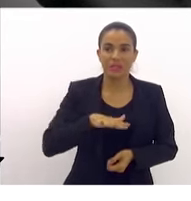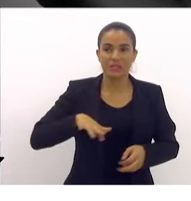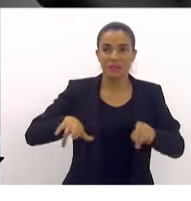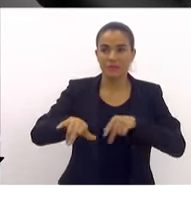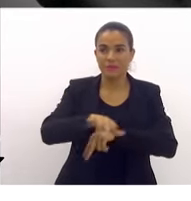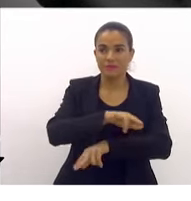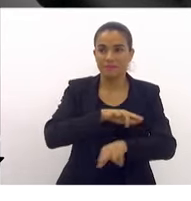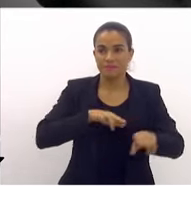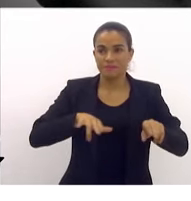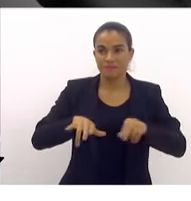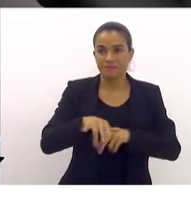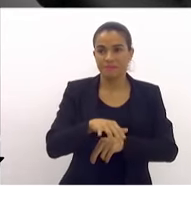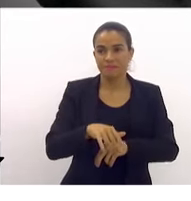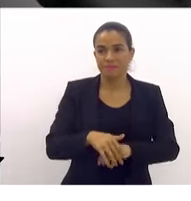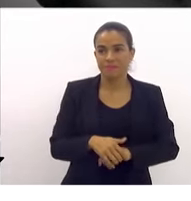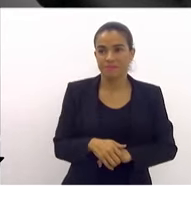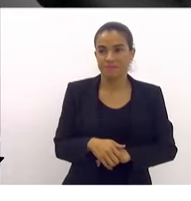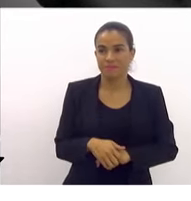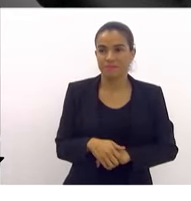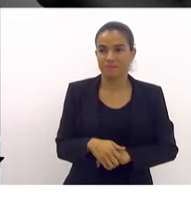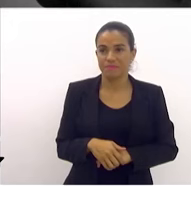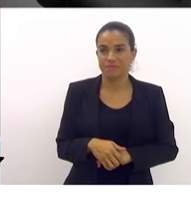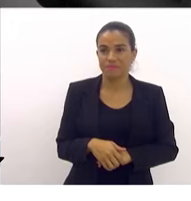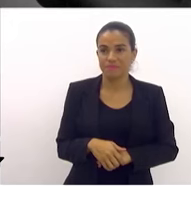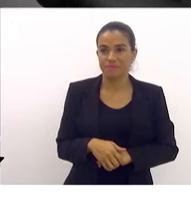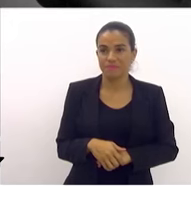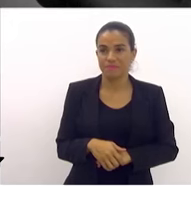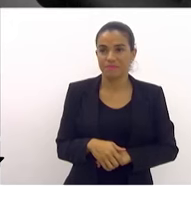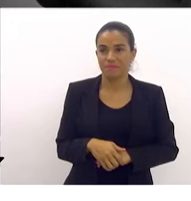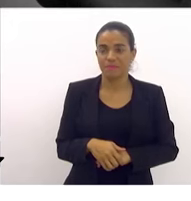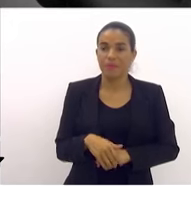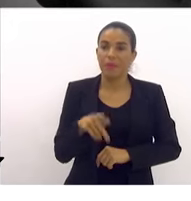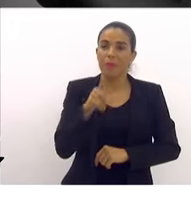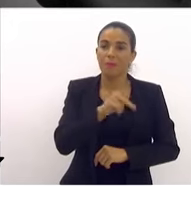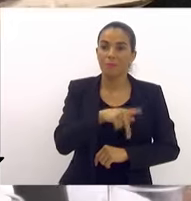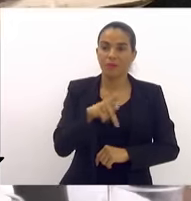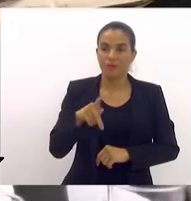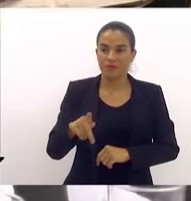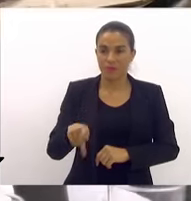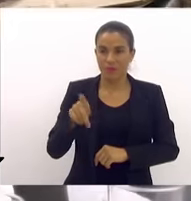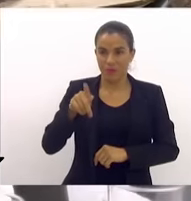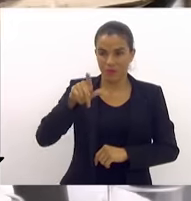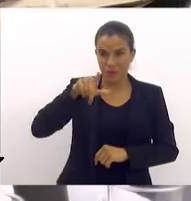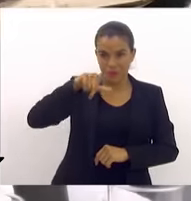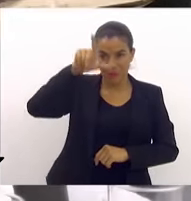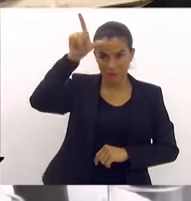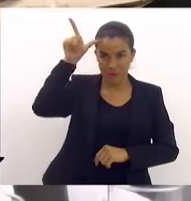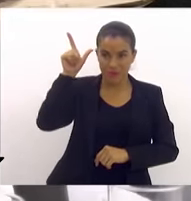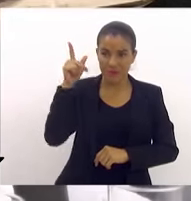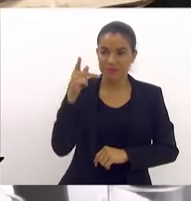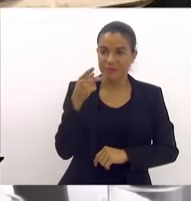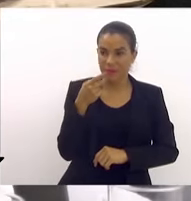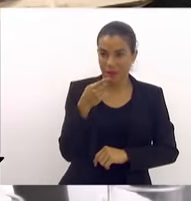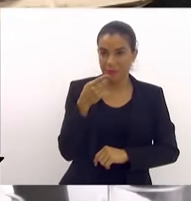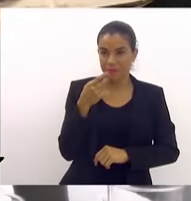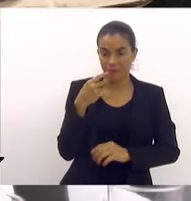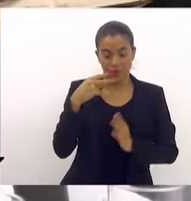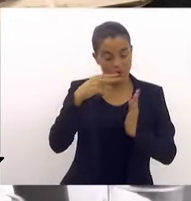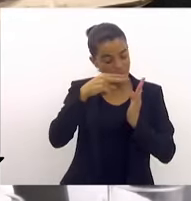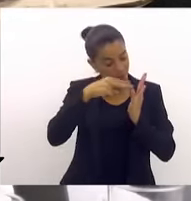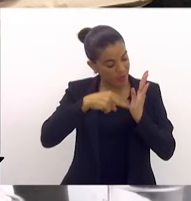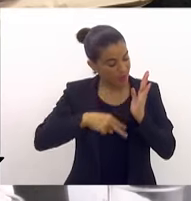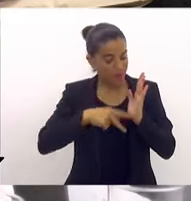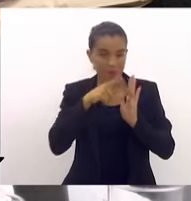sem divergência com o deputado Vinícius Cozzolino. Professor Luiz Paulo, quando eu li o